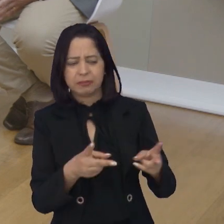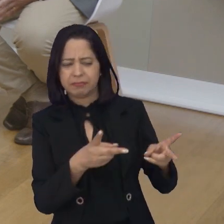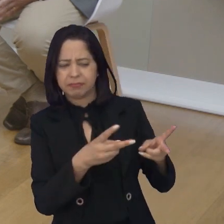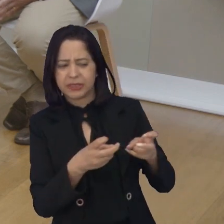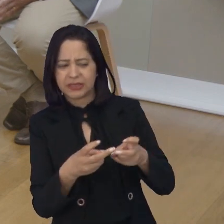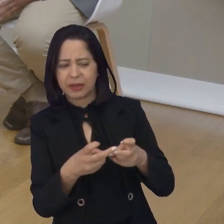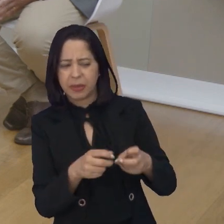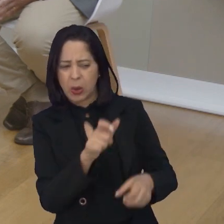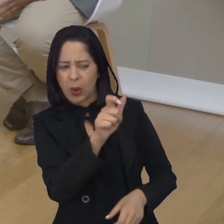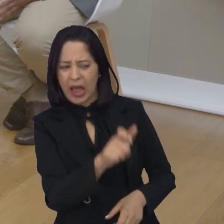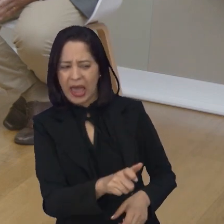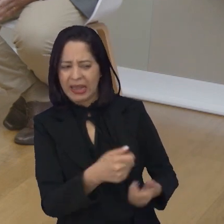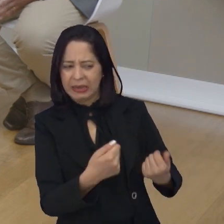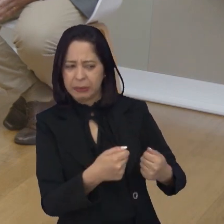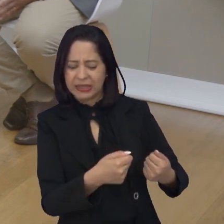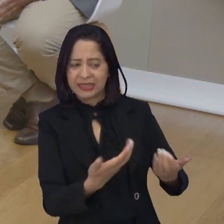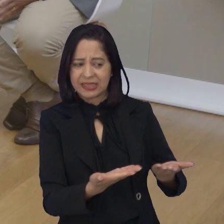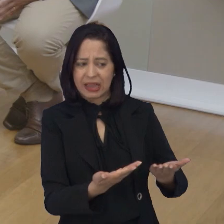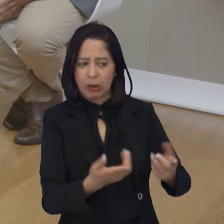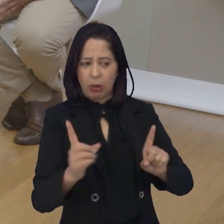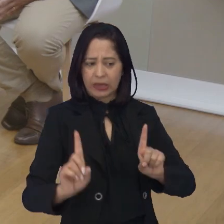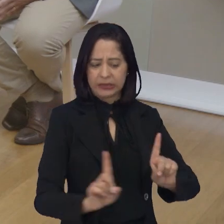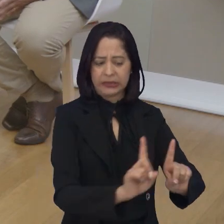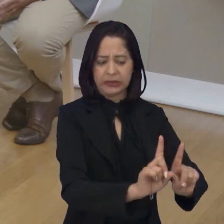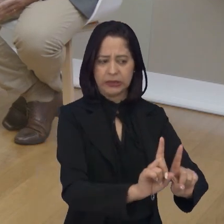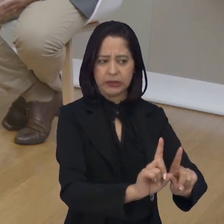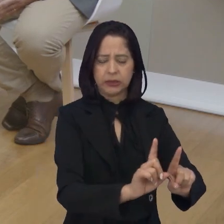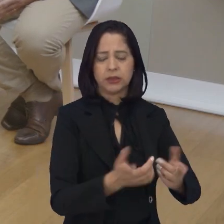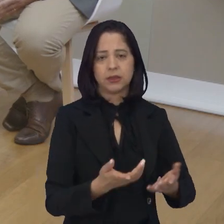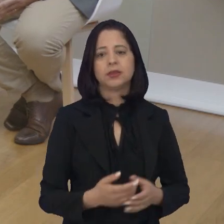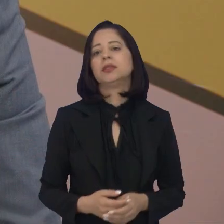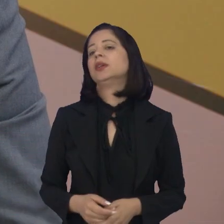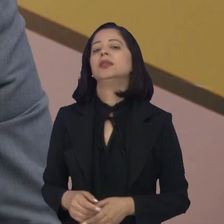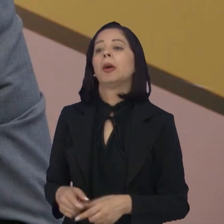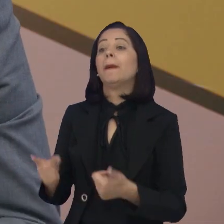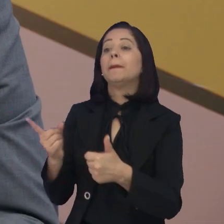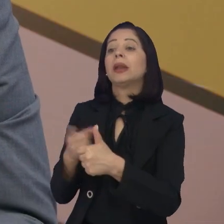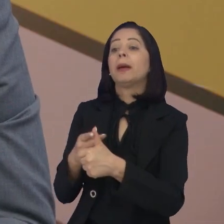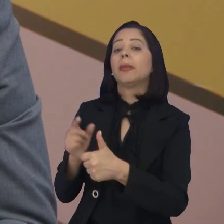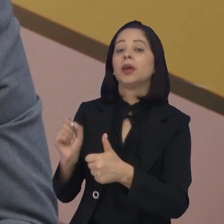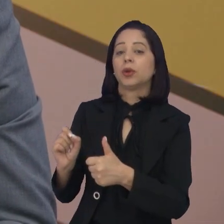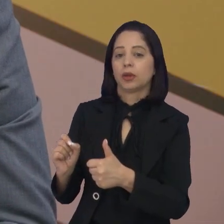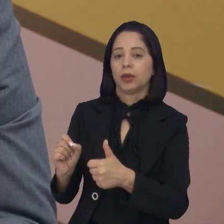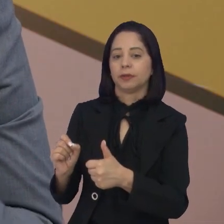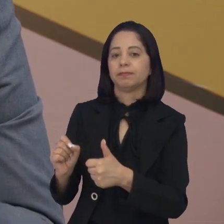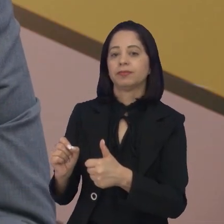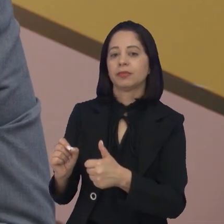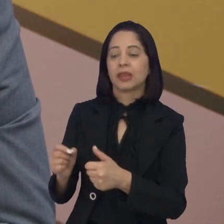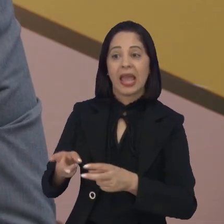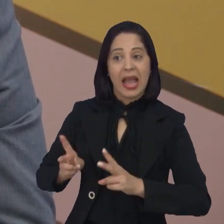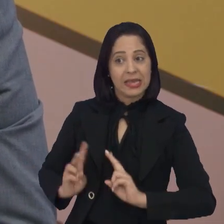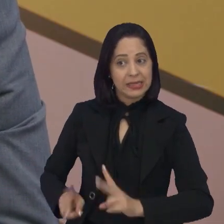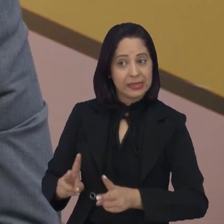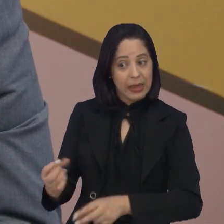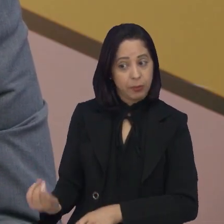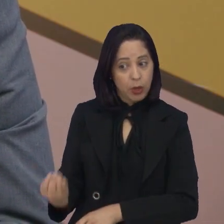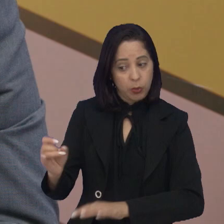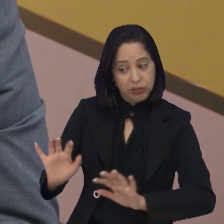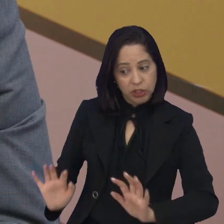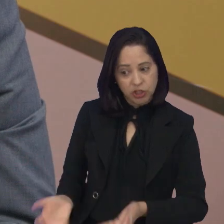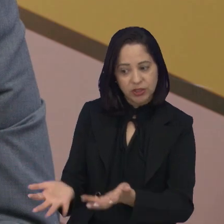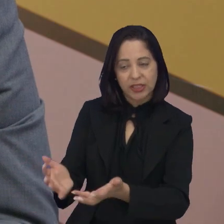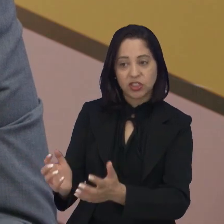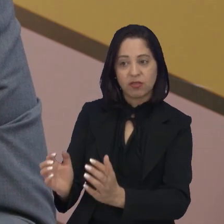esse idoso precisa de um acompanhante, precisa de ajuda? Olha, o primeiro ponto, Gisele, a gente tem que sempre manter a autonomia do